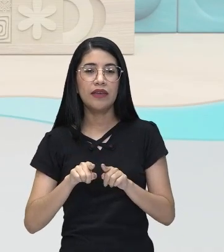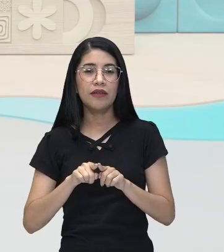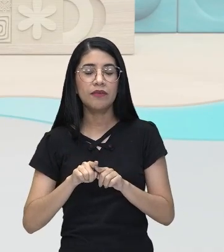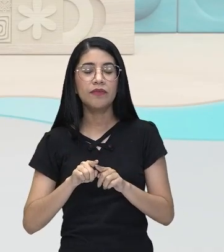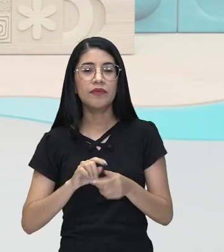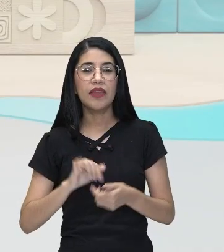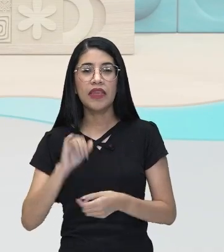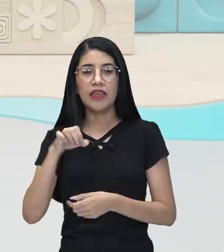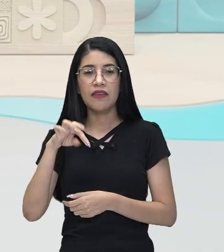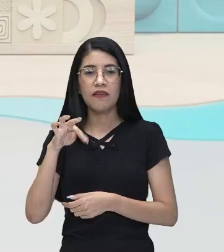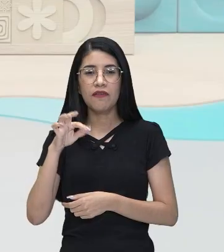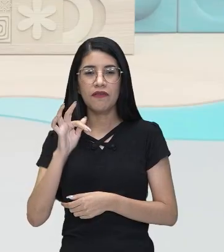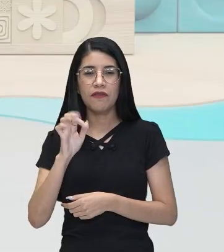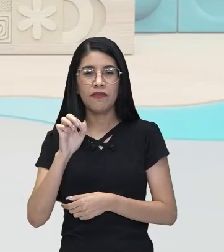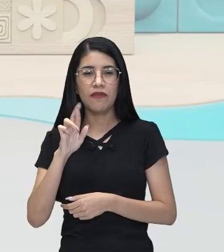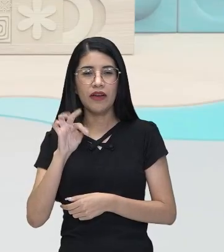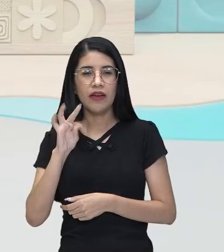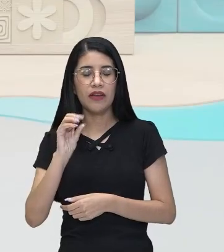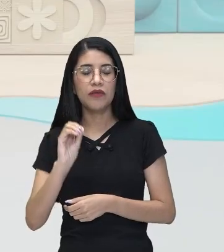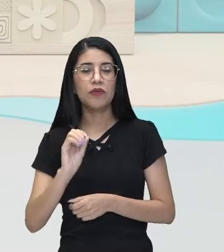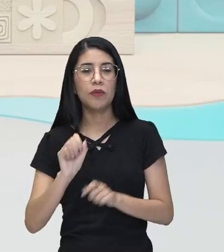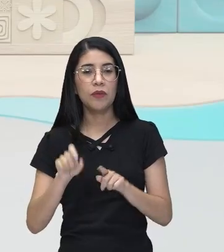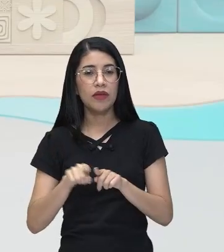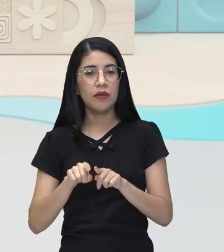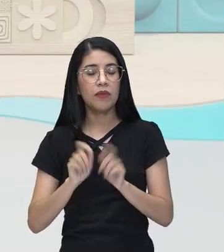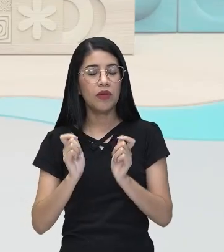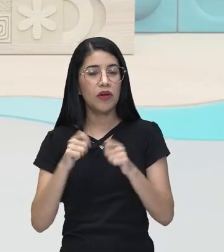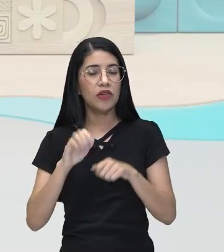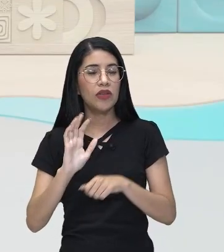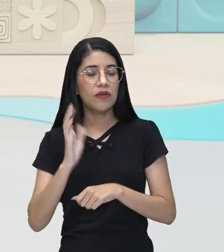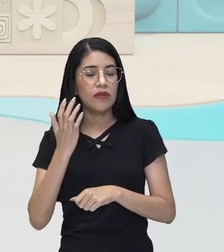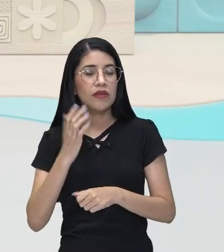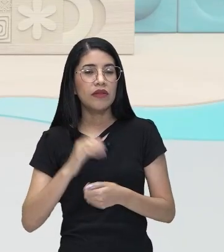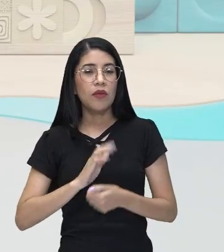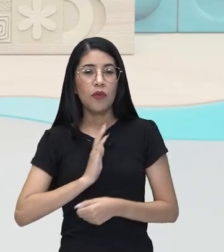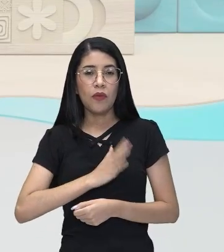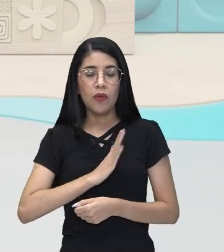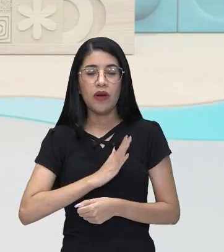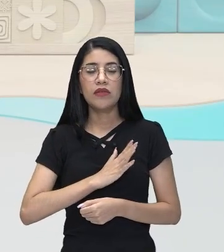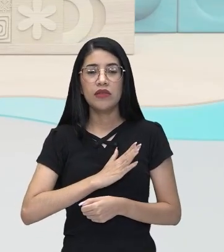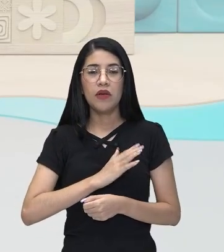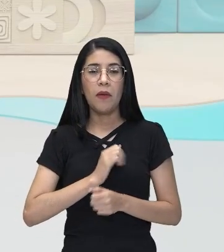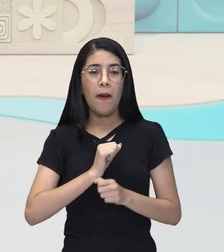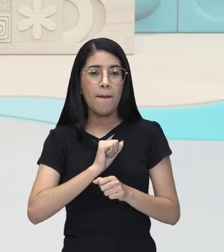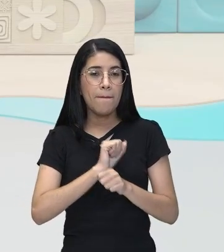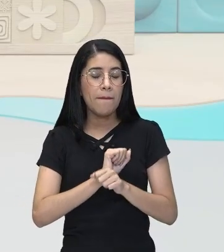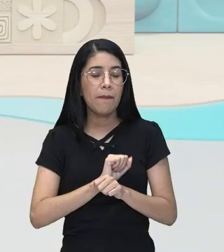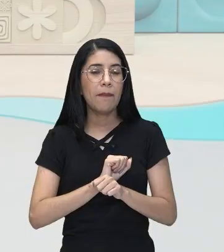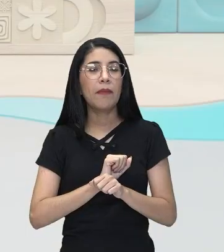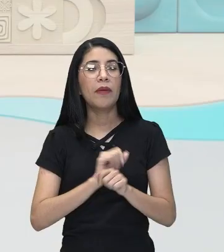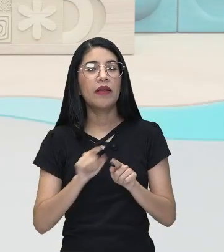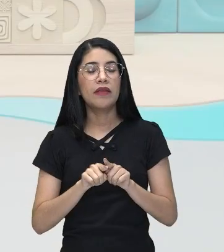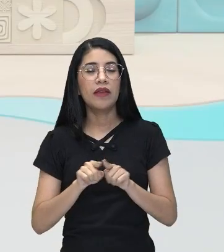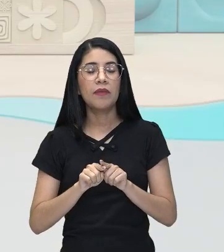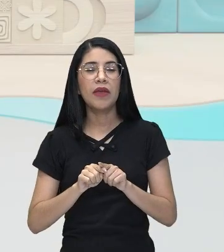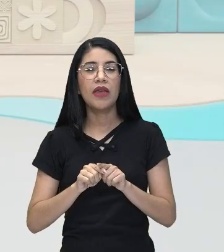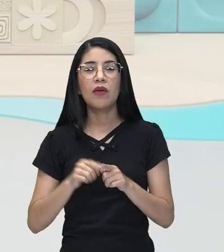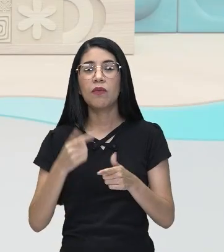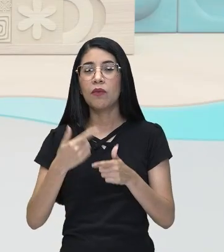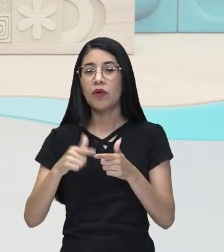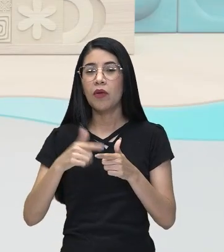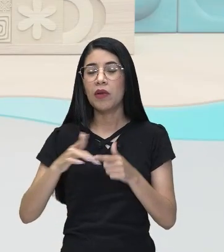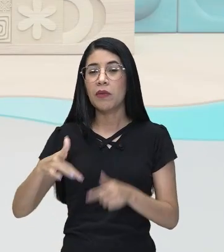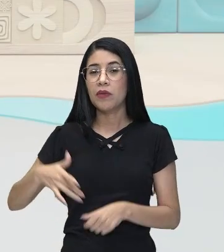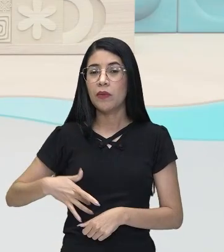no miocárdio, você pode ter um entupimento e infartar, né? Seu coração parar. Insuficiência renal aguda